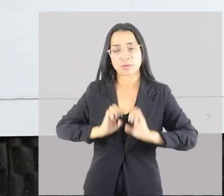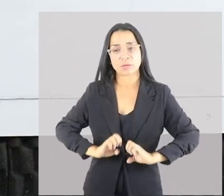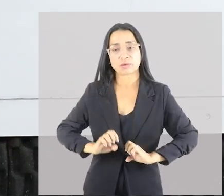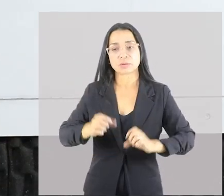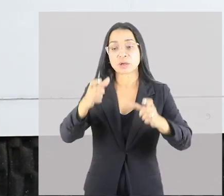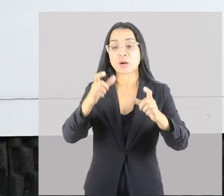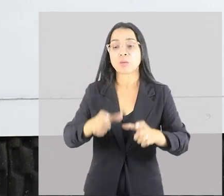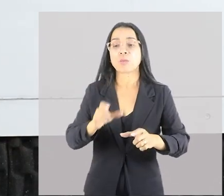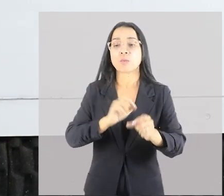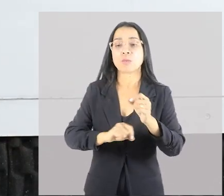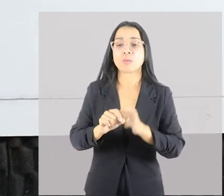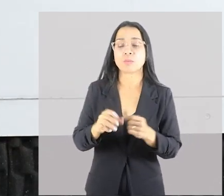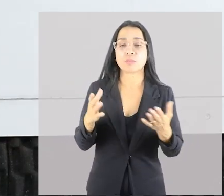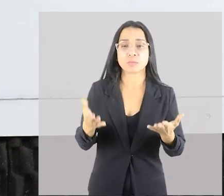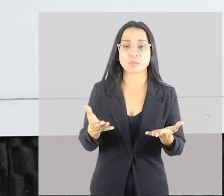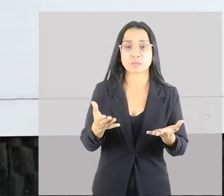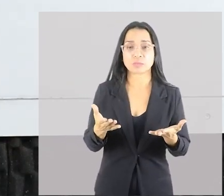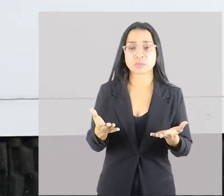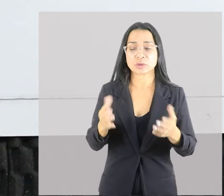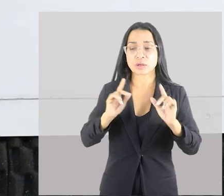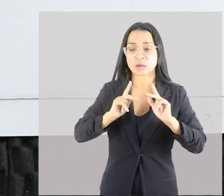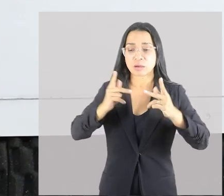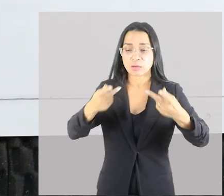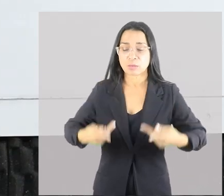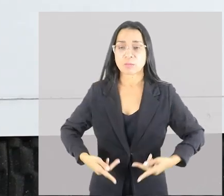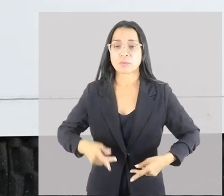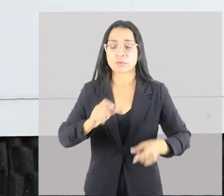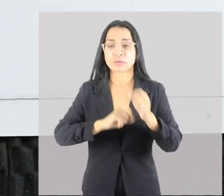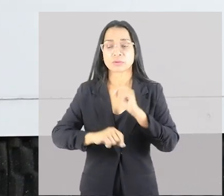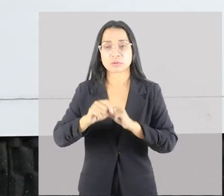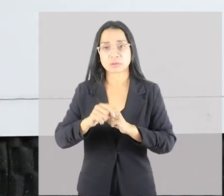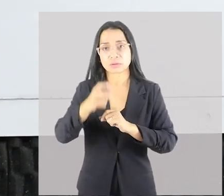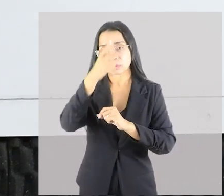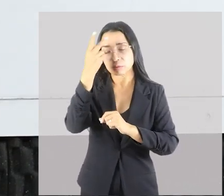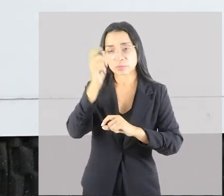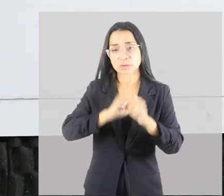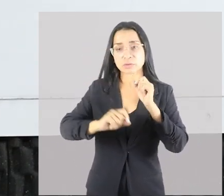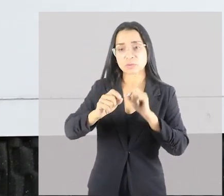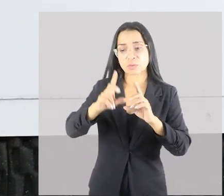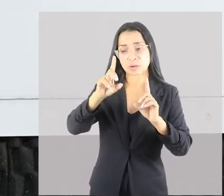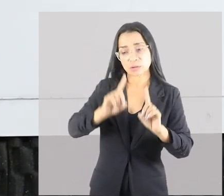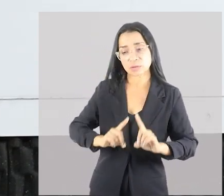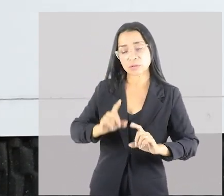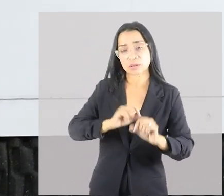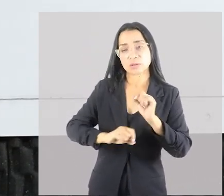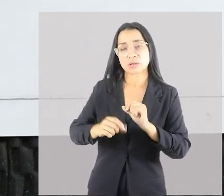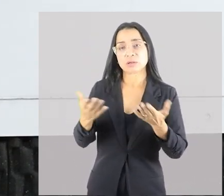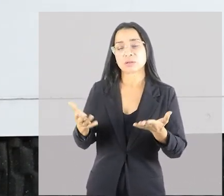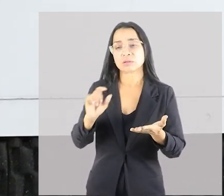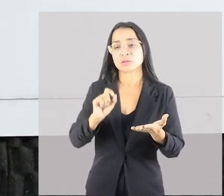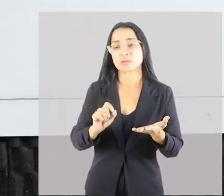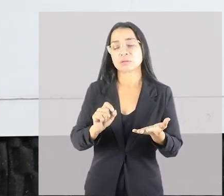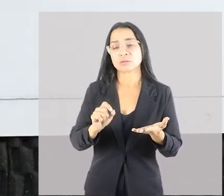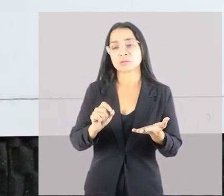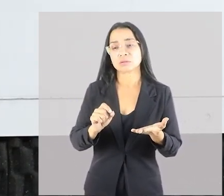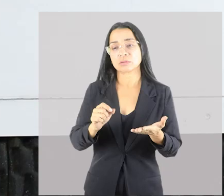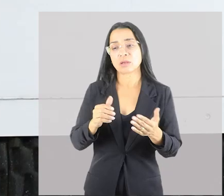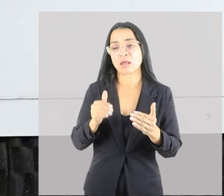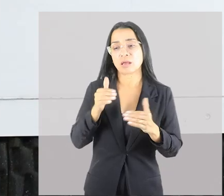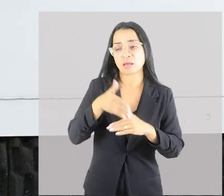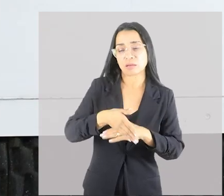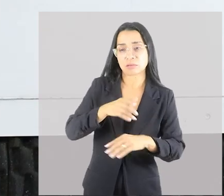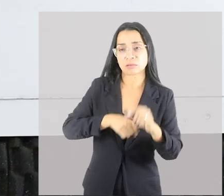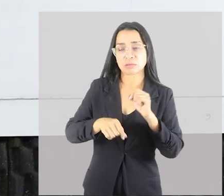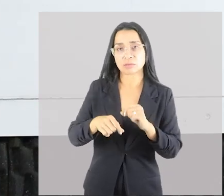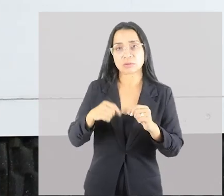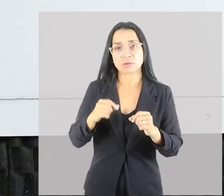até onde, né, aí a humanidade, né, desse indivíduo, a dignidade dele vai, para que a gente não interfira em